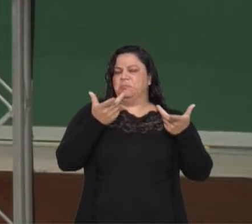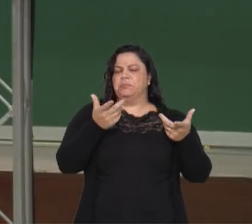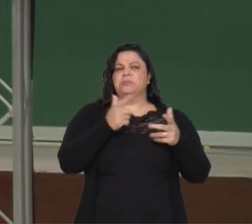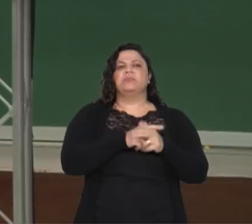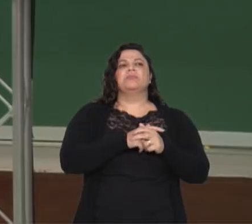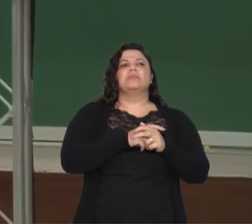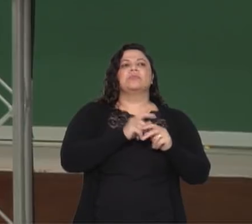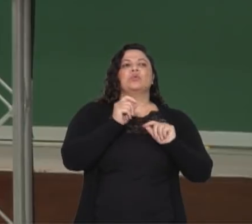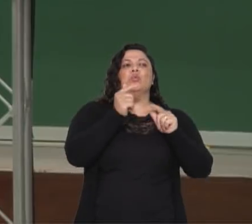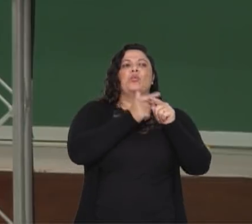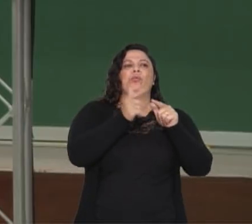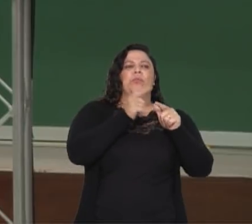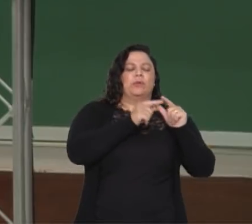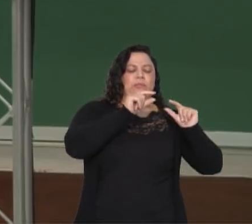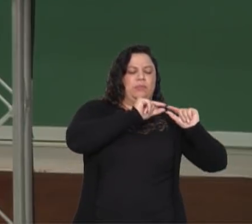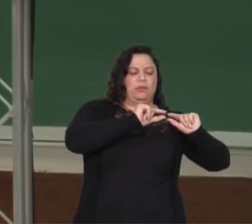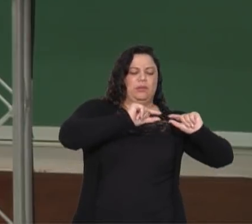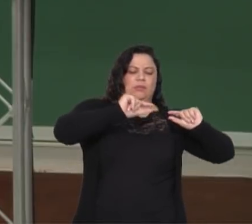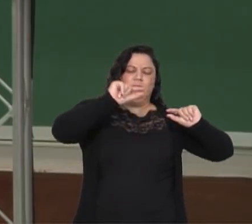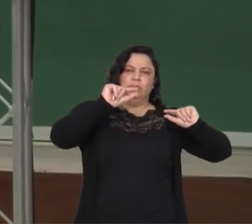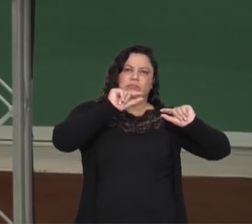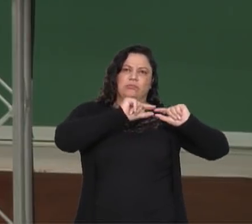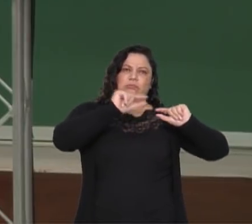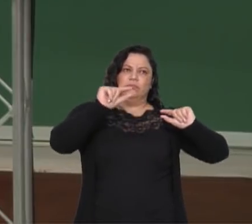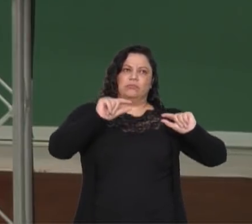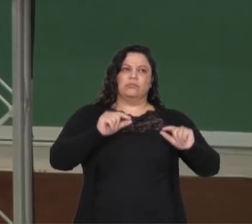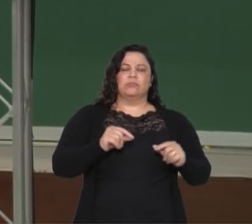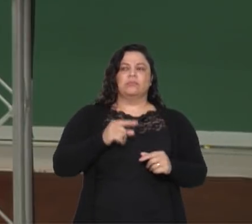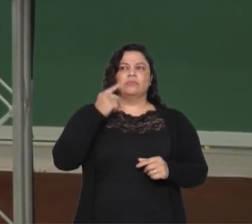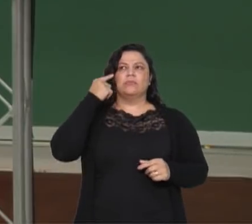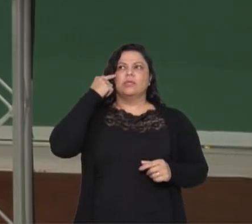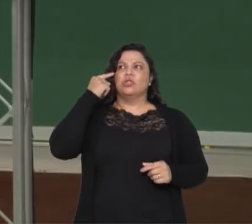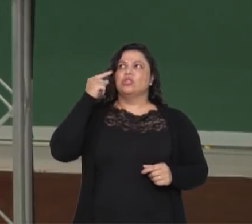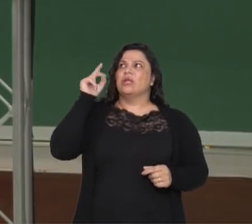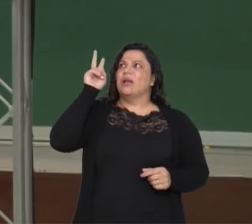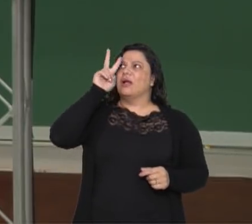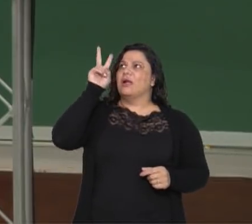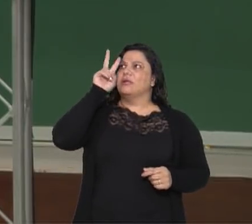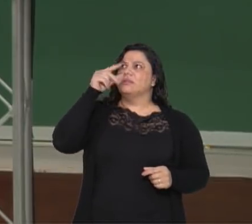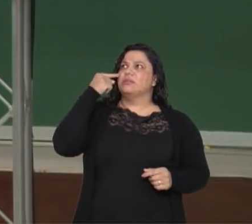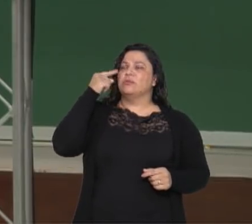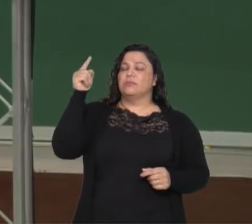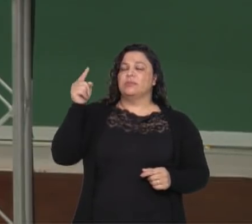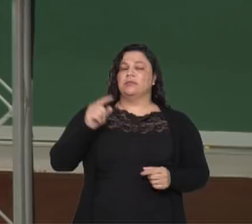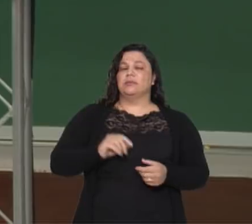Já a deficiência, deixa eu lembrar aqui,